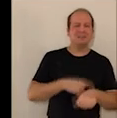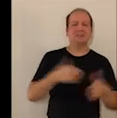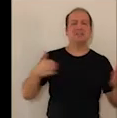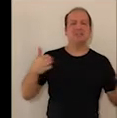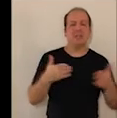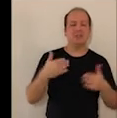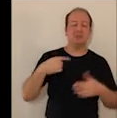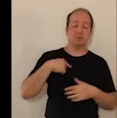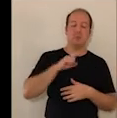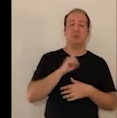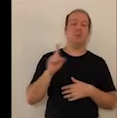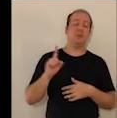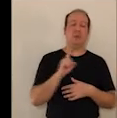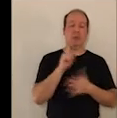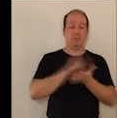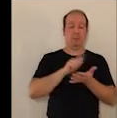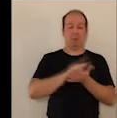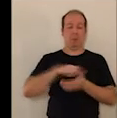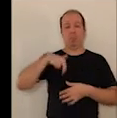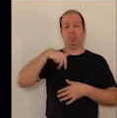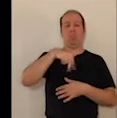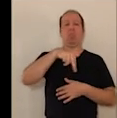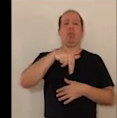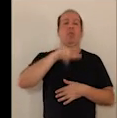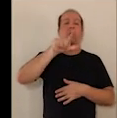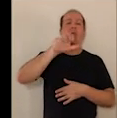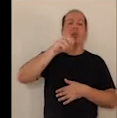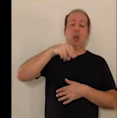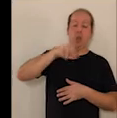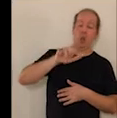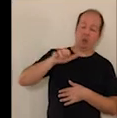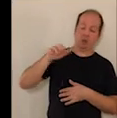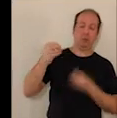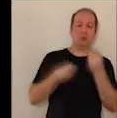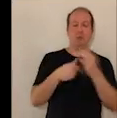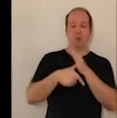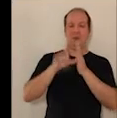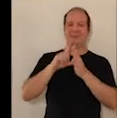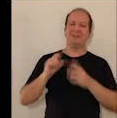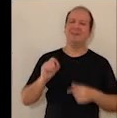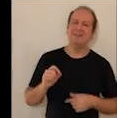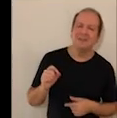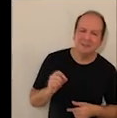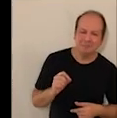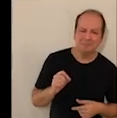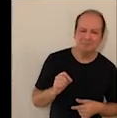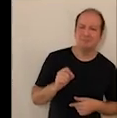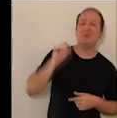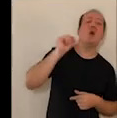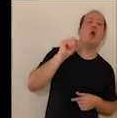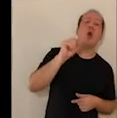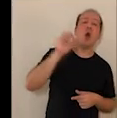entra, tropeçando com um papel na mão. Leone precipita-se sobre ele como um tigre. Mosca,